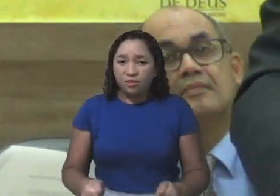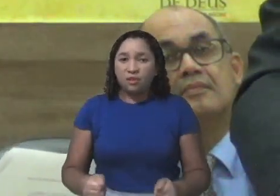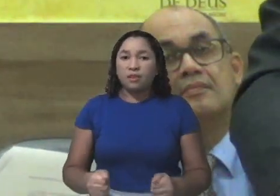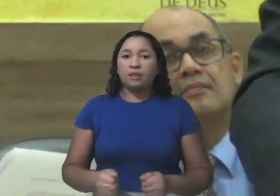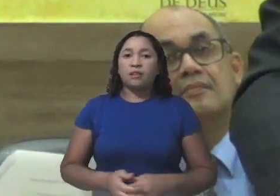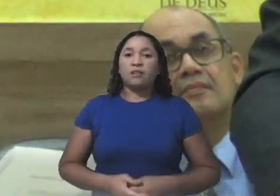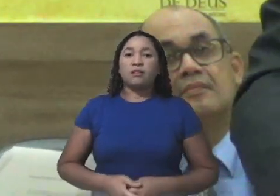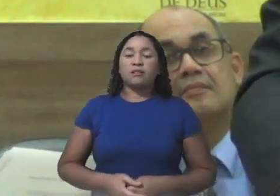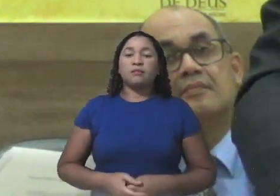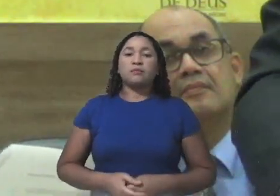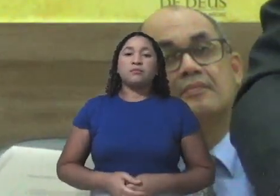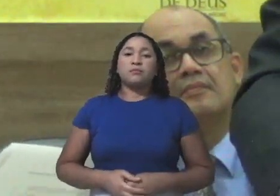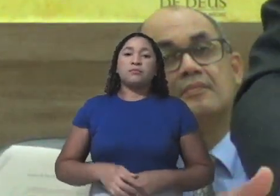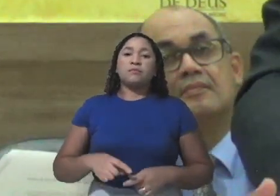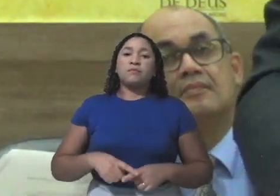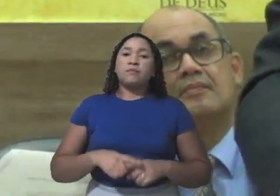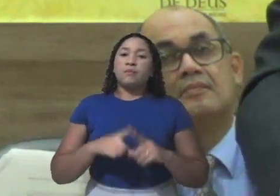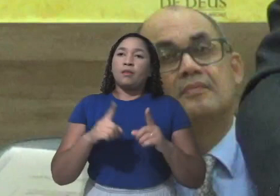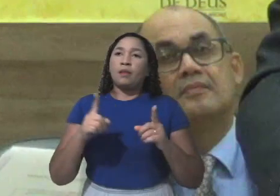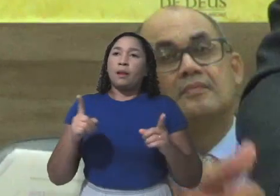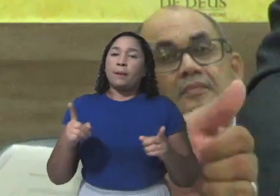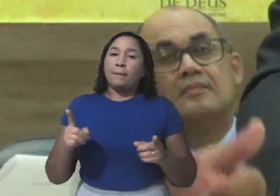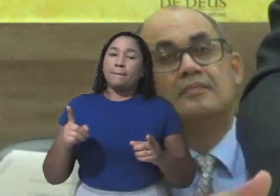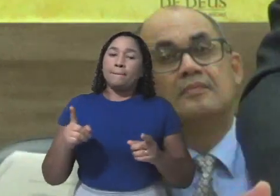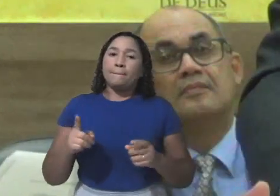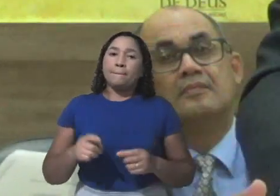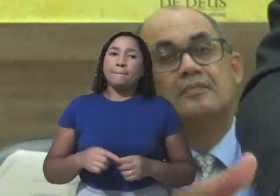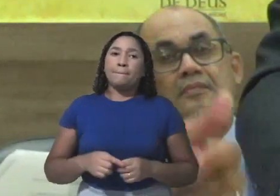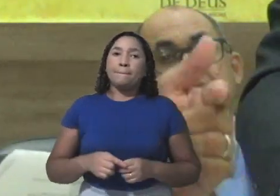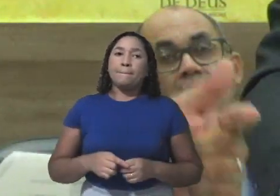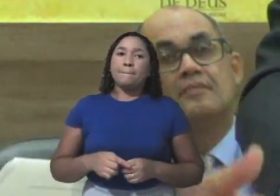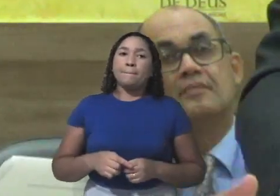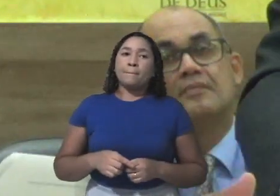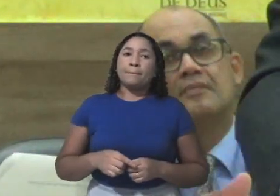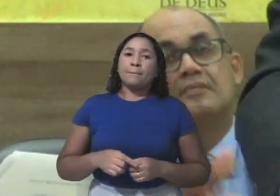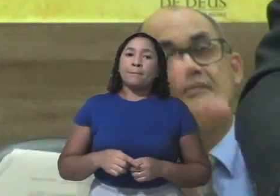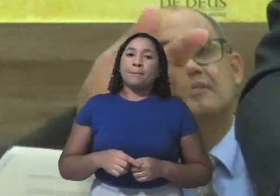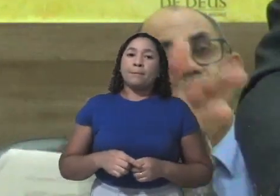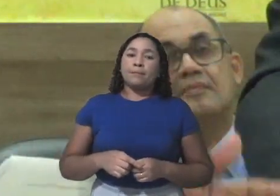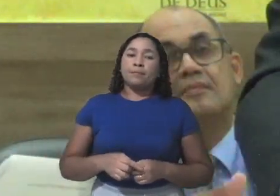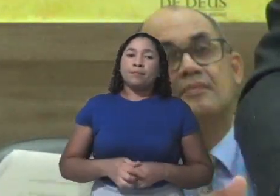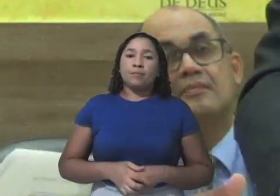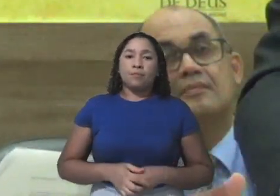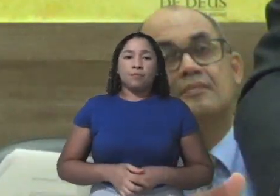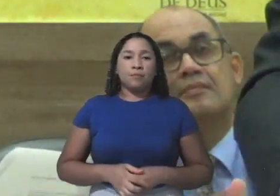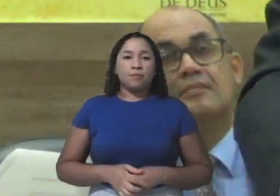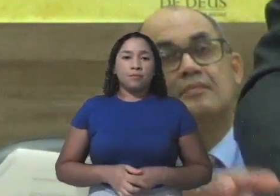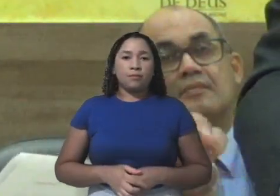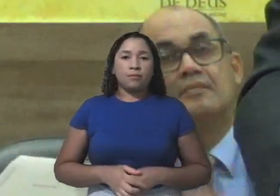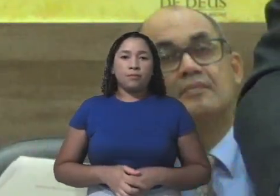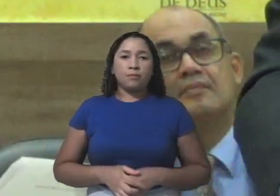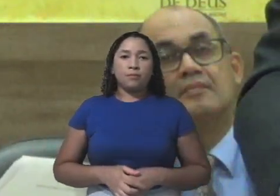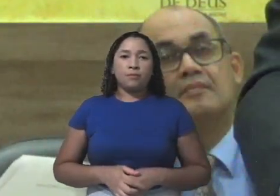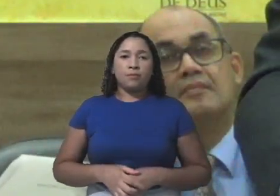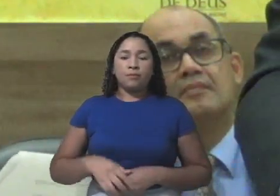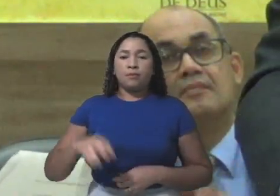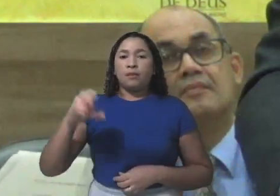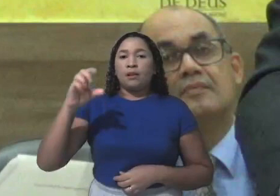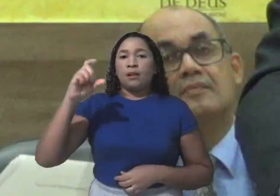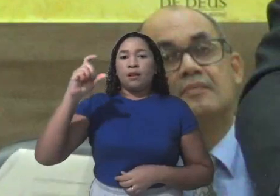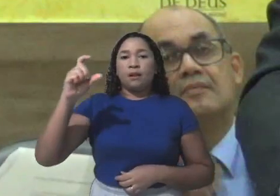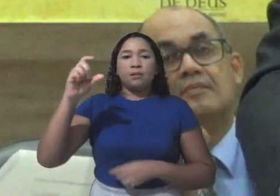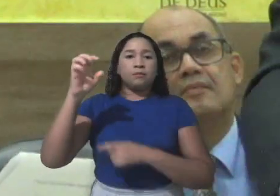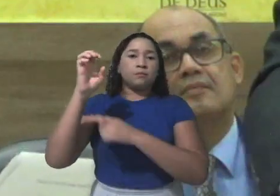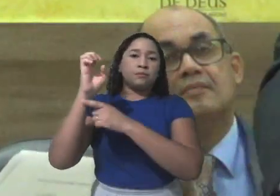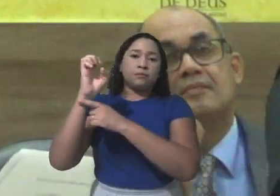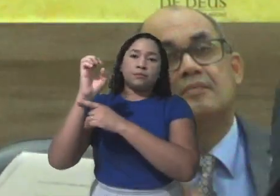extremo, mais, logia, coleta, estudo, tratado. Escatologia,